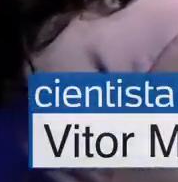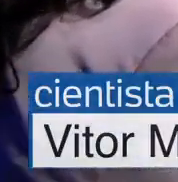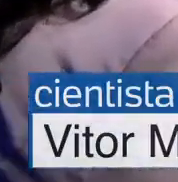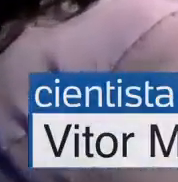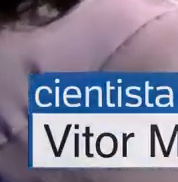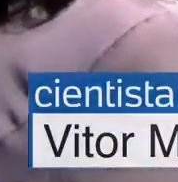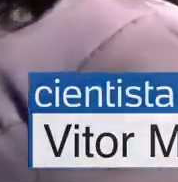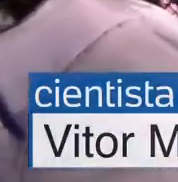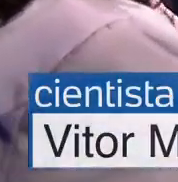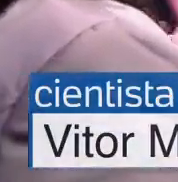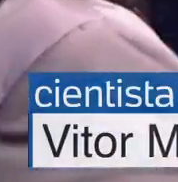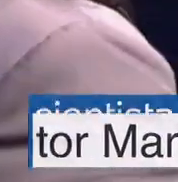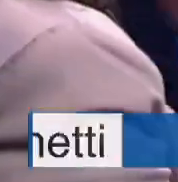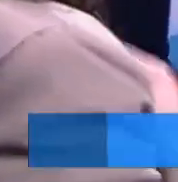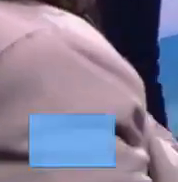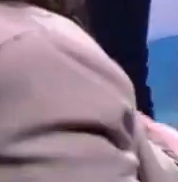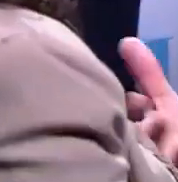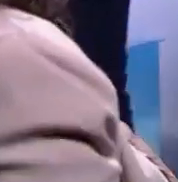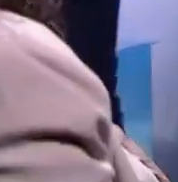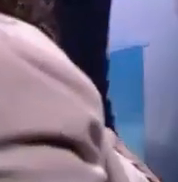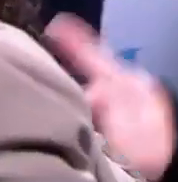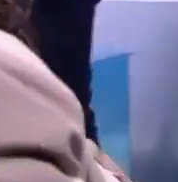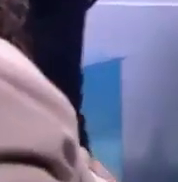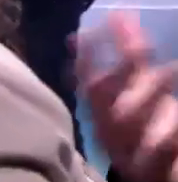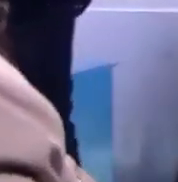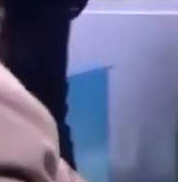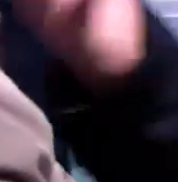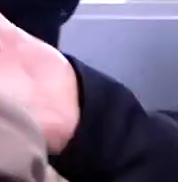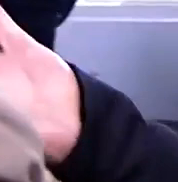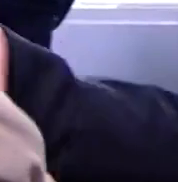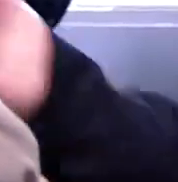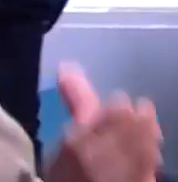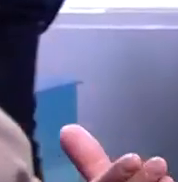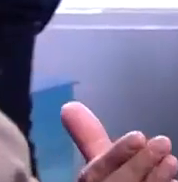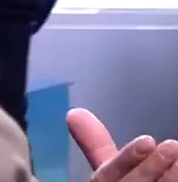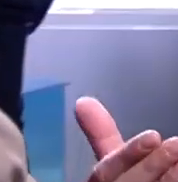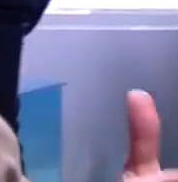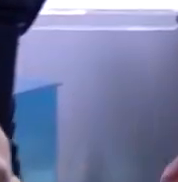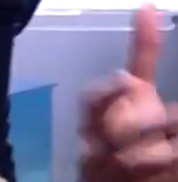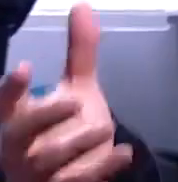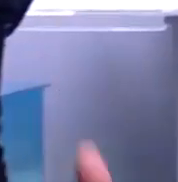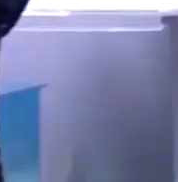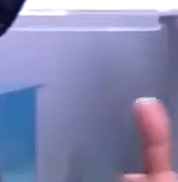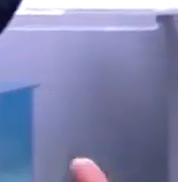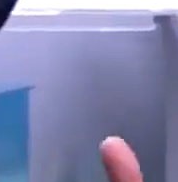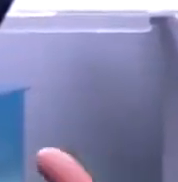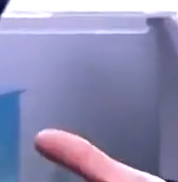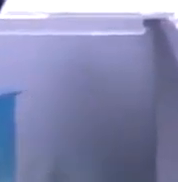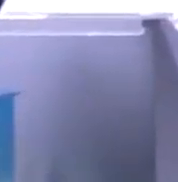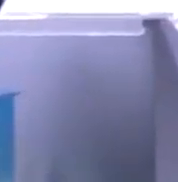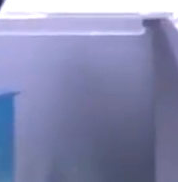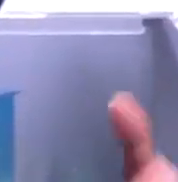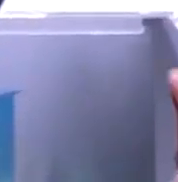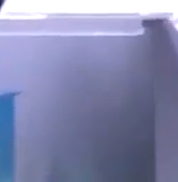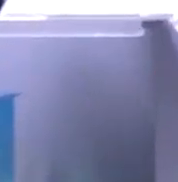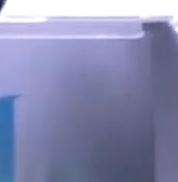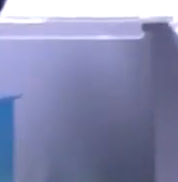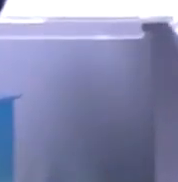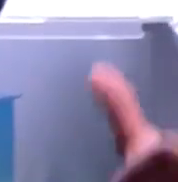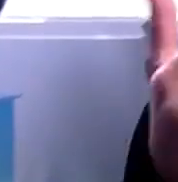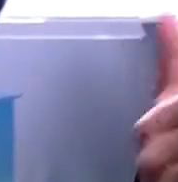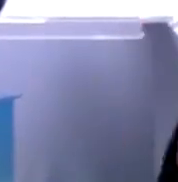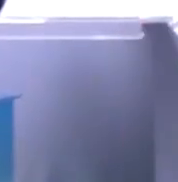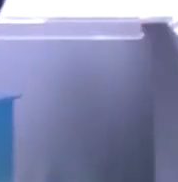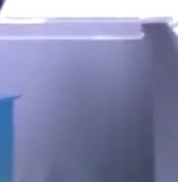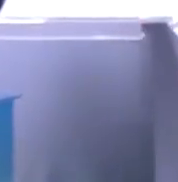gente já esperava, por conta da declaração dele anterior, ele repetiu o que ele já tinha dito aqui na entrada, né, da apuração e tudo mais. E logo a questão